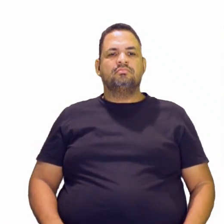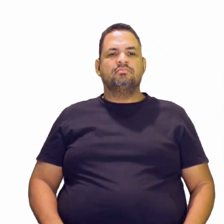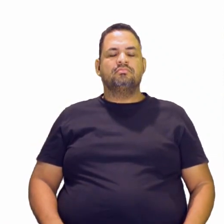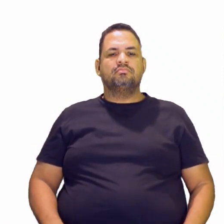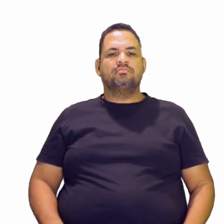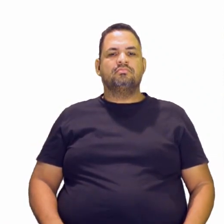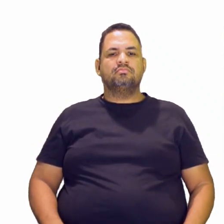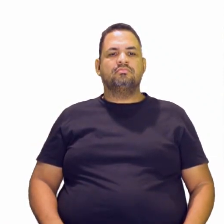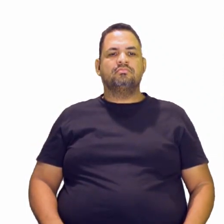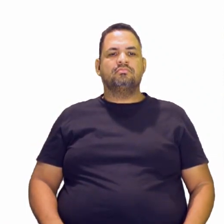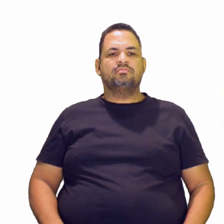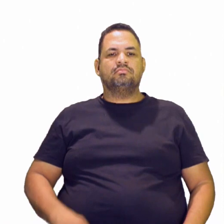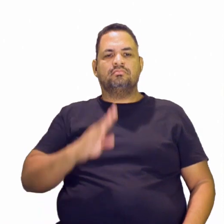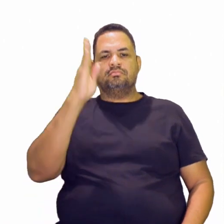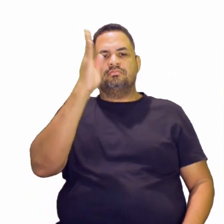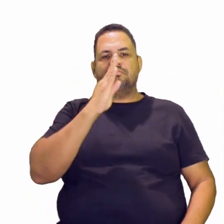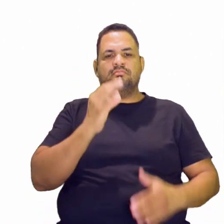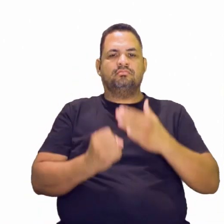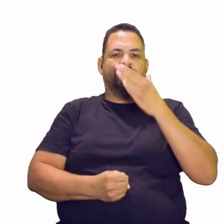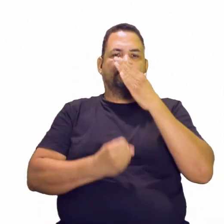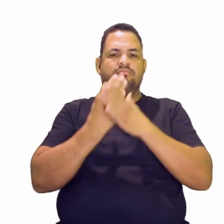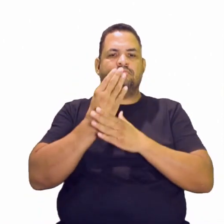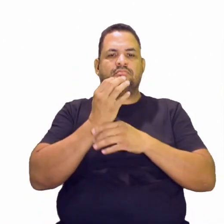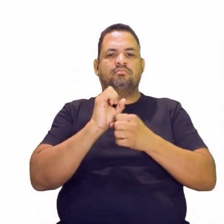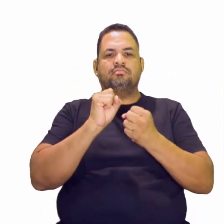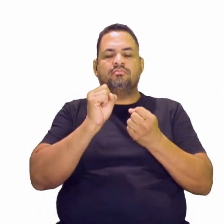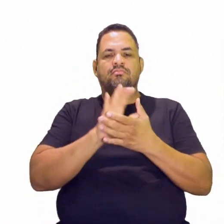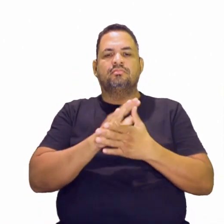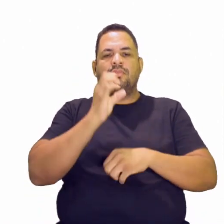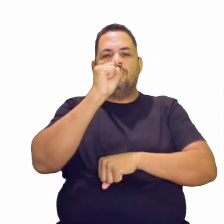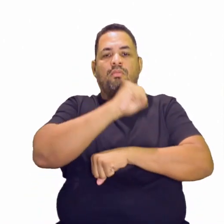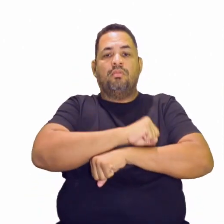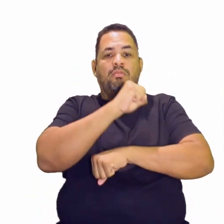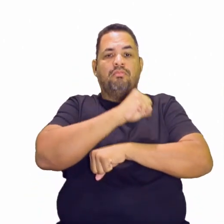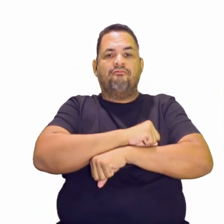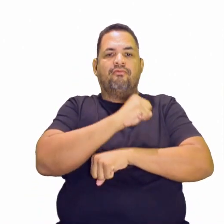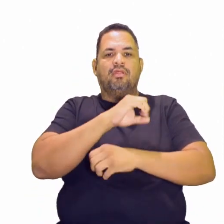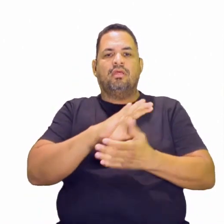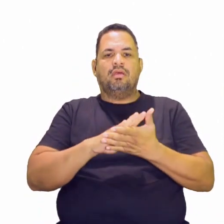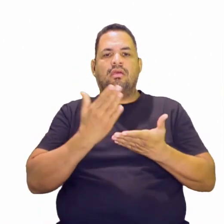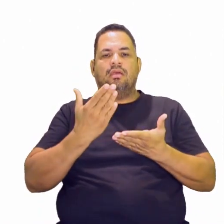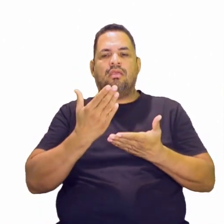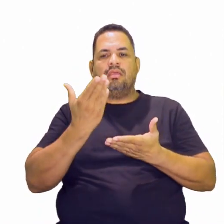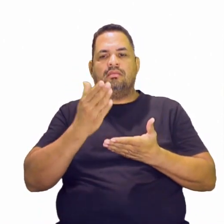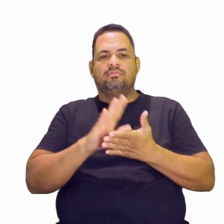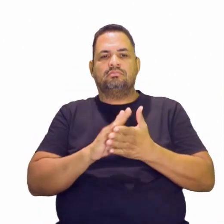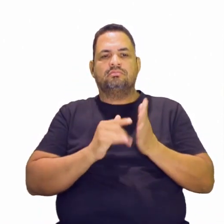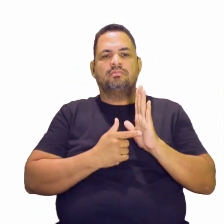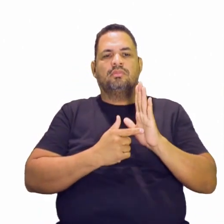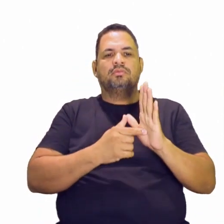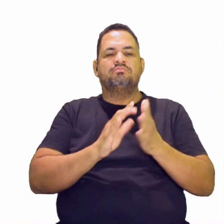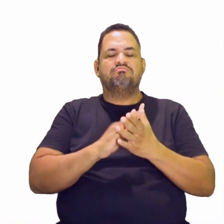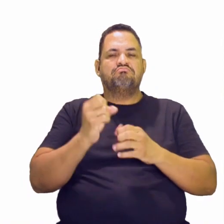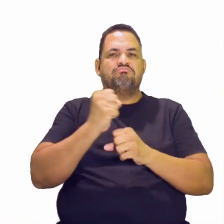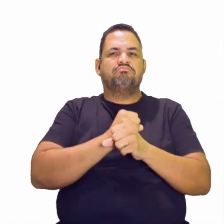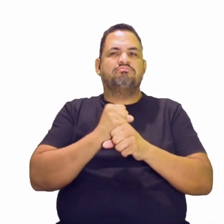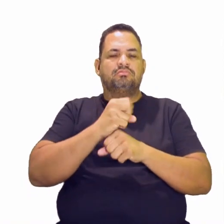trazendo. No Brasil, a origem do funk e do hip hop remota aos anos